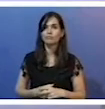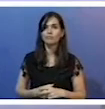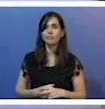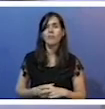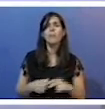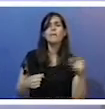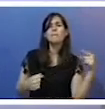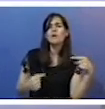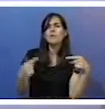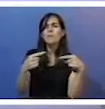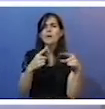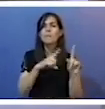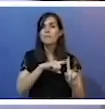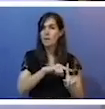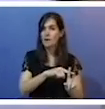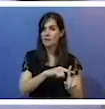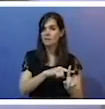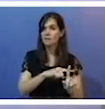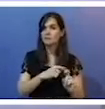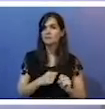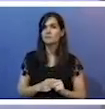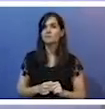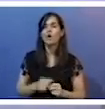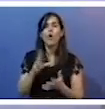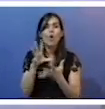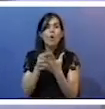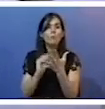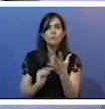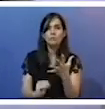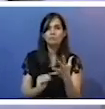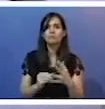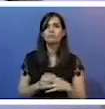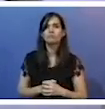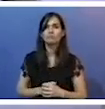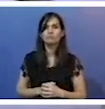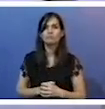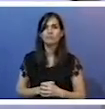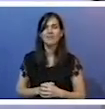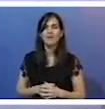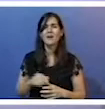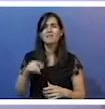mais copiei mais ou menos cinco e aqui duas vezes 12